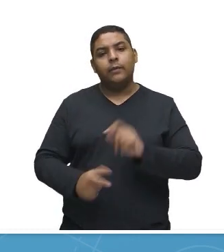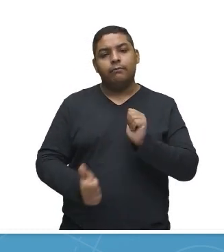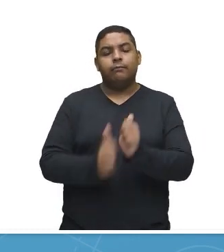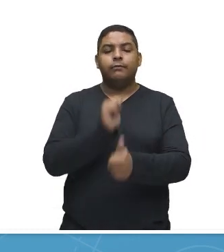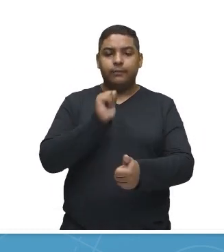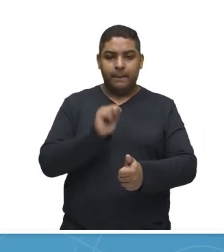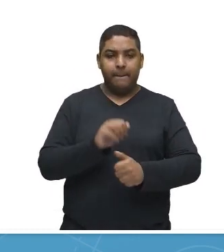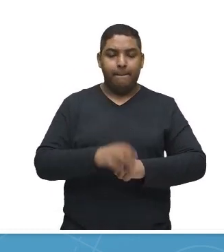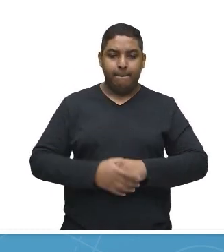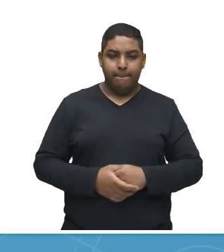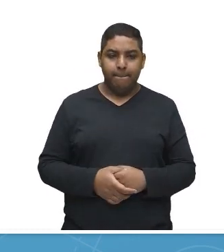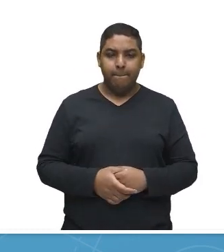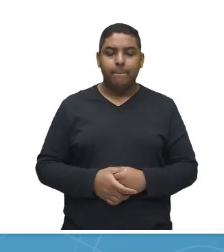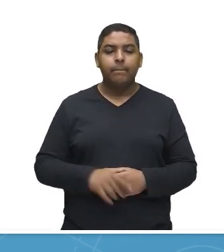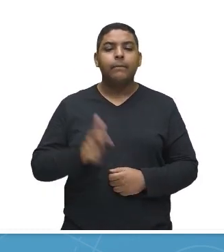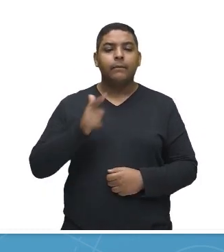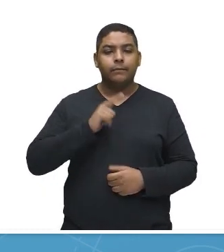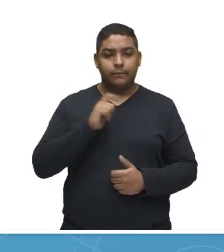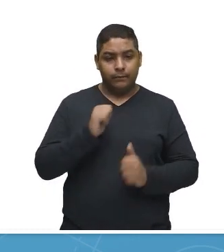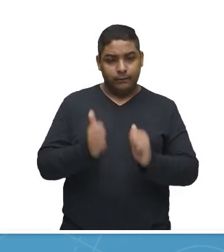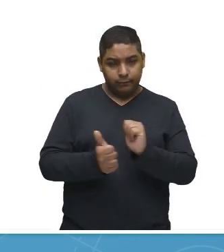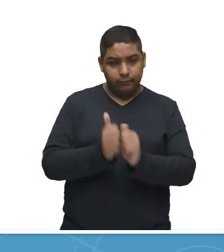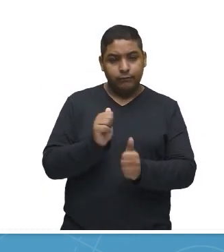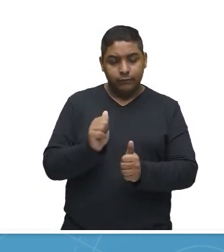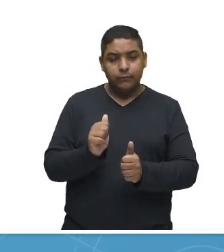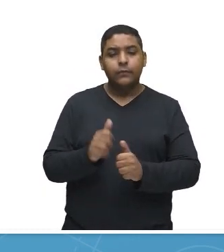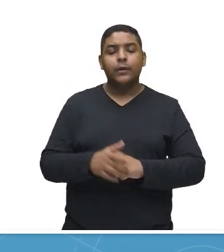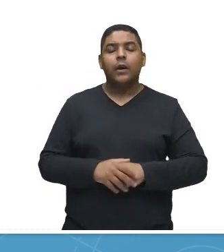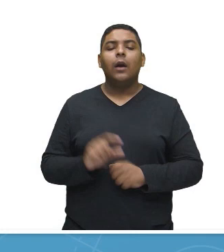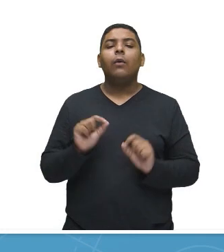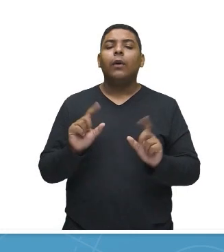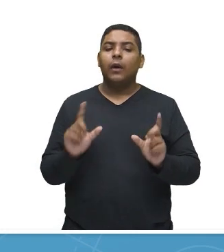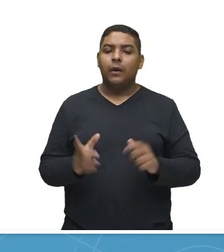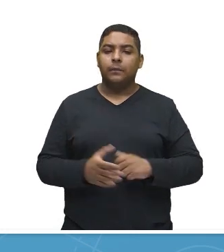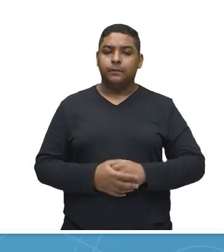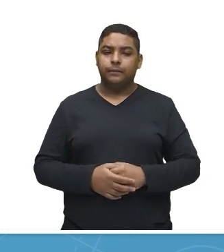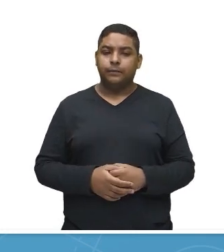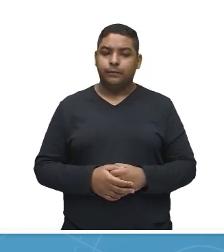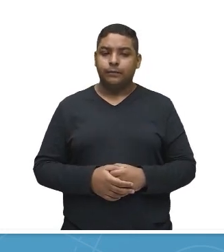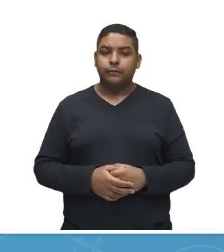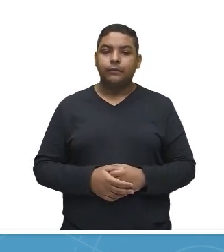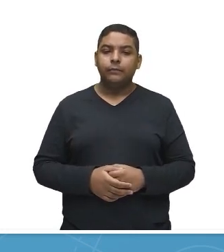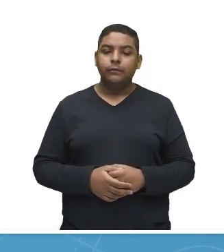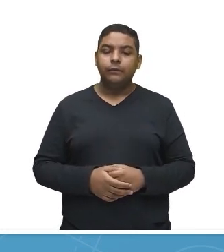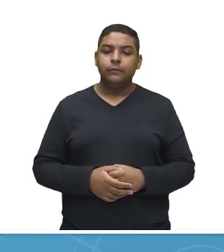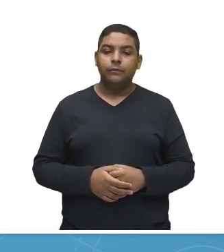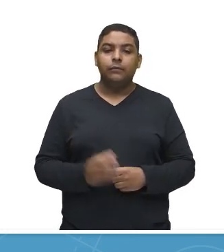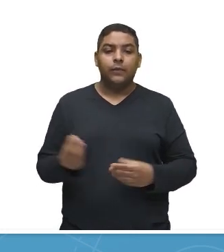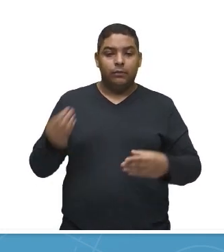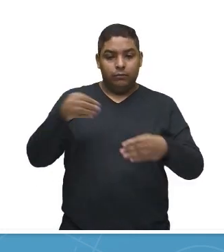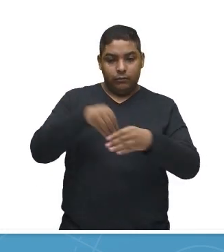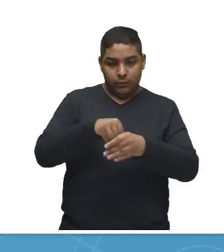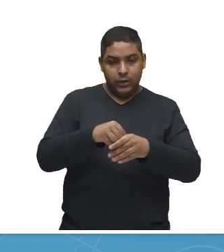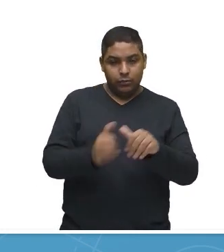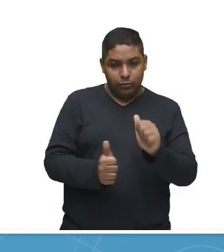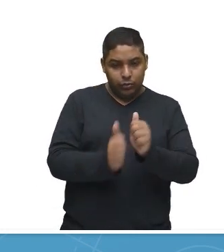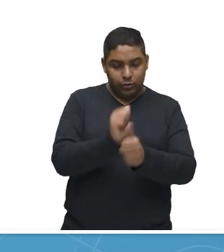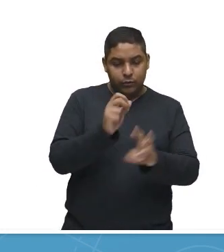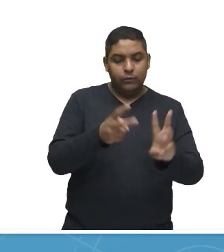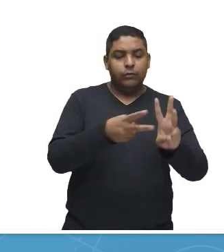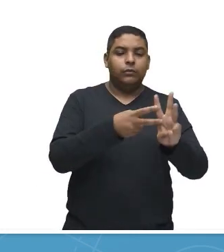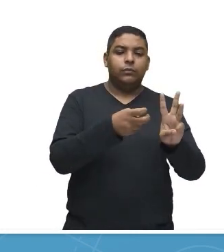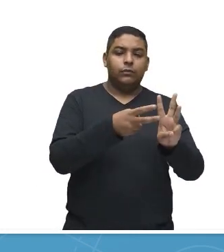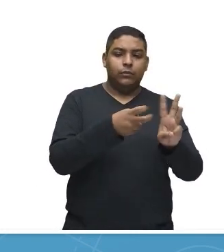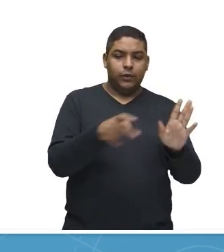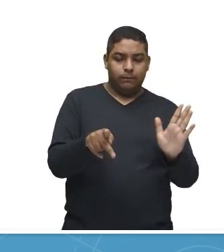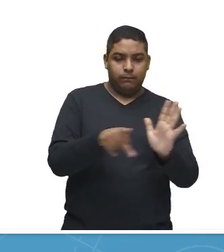modalidades, tá? Então, essas lutas que eu vou apresentar para vocês agora, elas estão dentro dos Jogos Indígenas. Além de